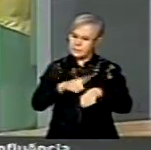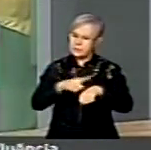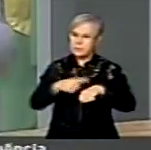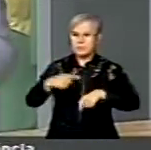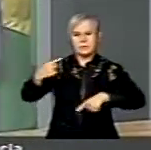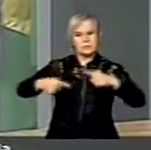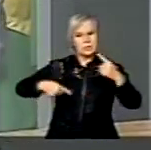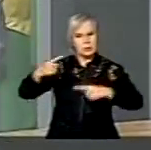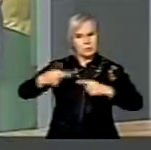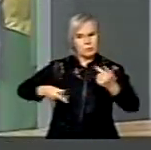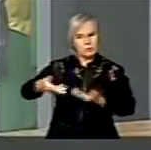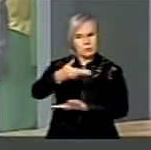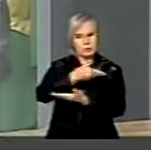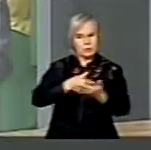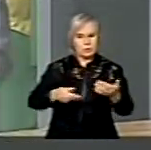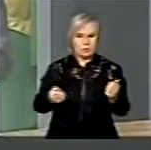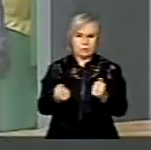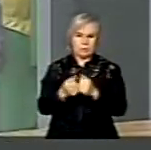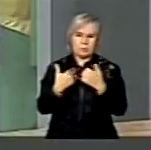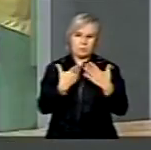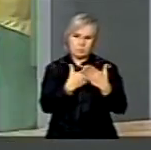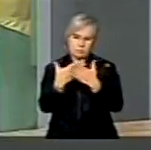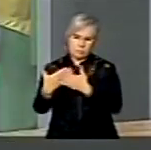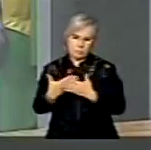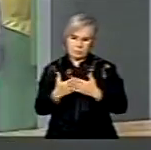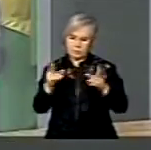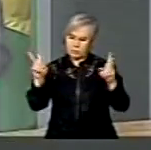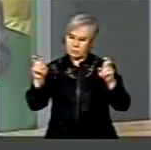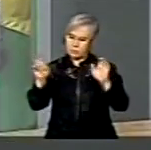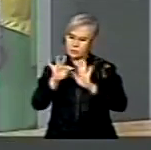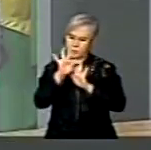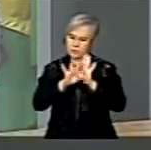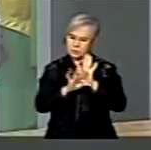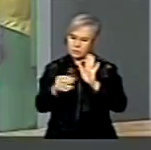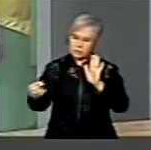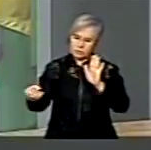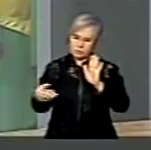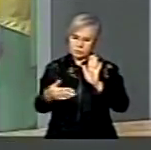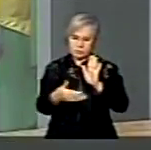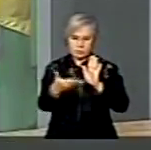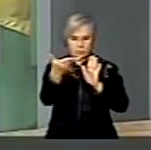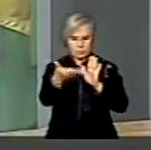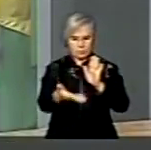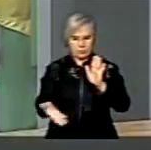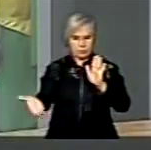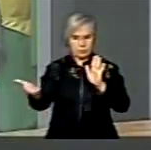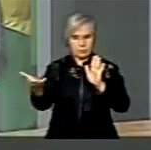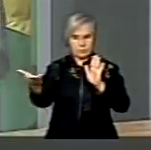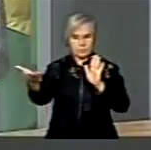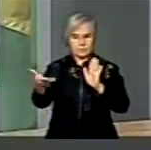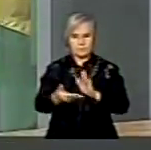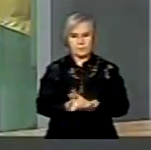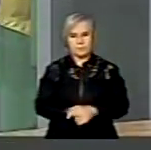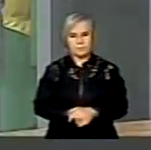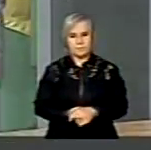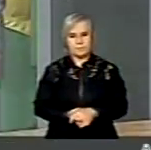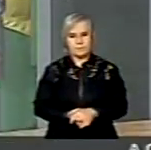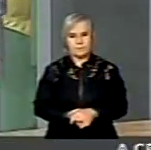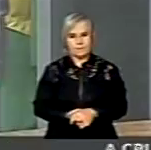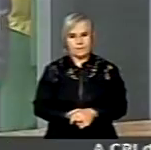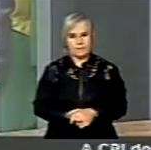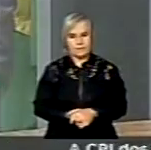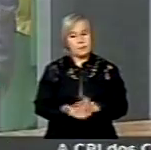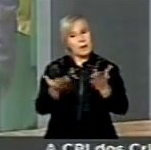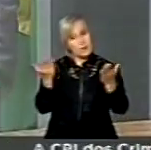plenário para que possa se debruçar sobre esse novo texto que está sendo colocado à apreciação dos senhores e senhoras.